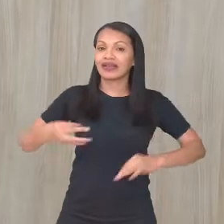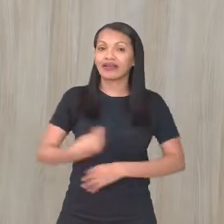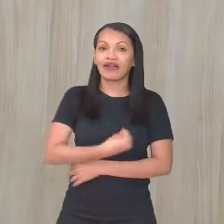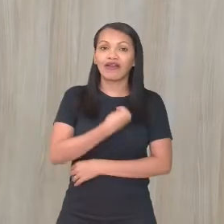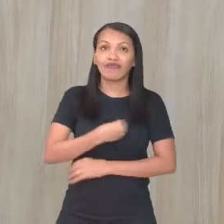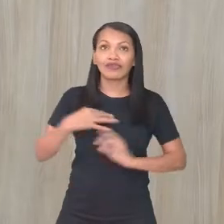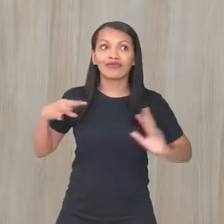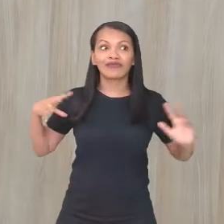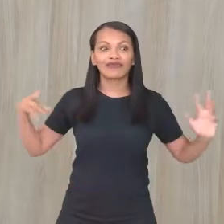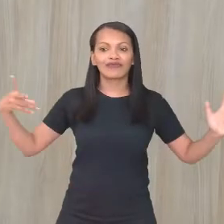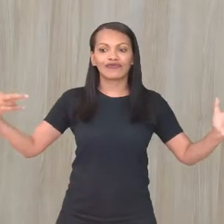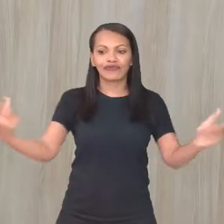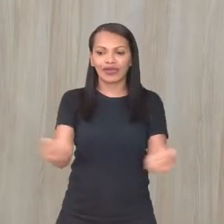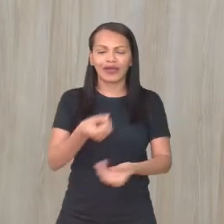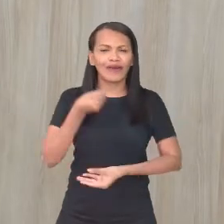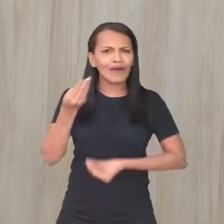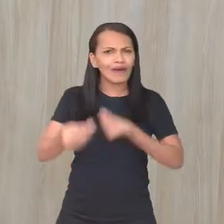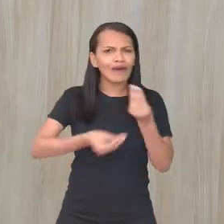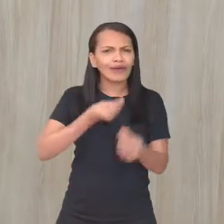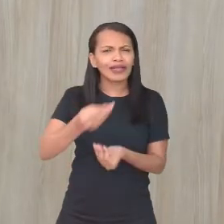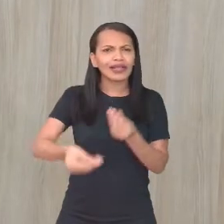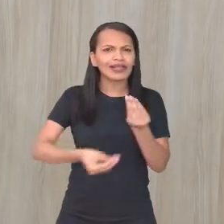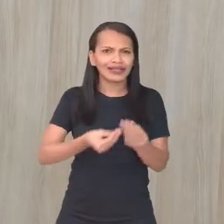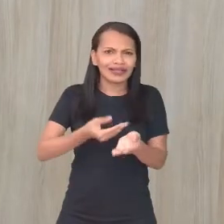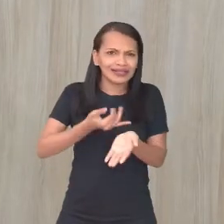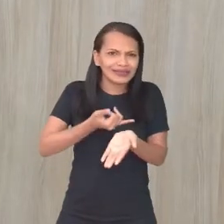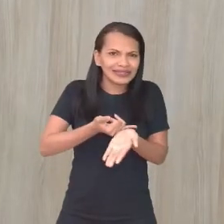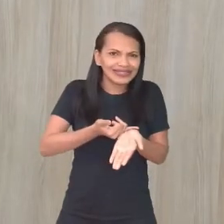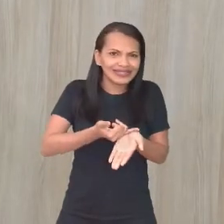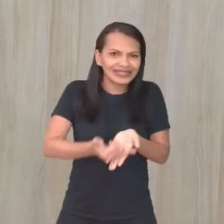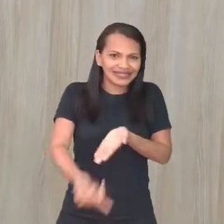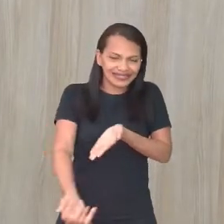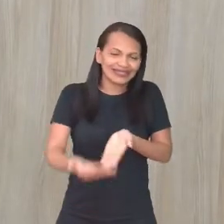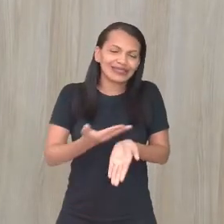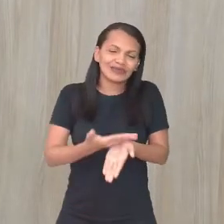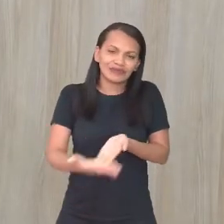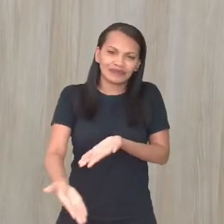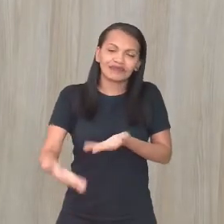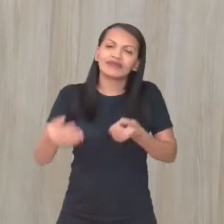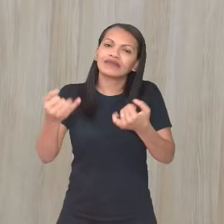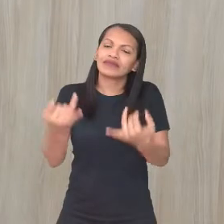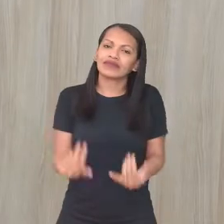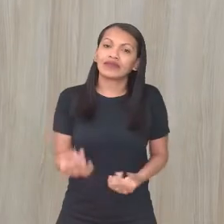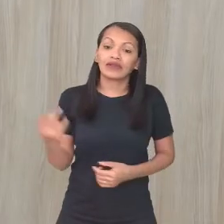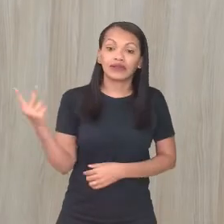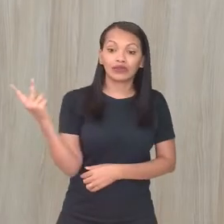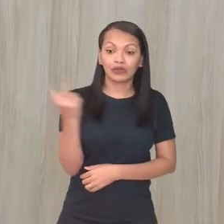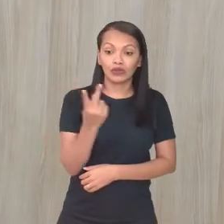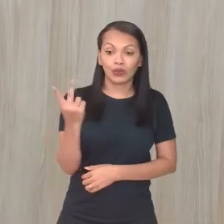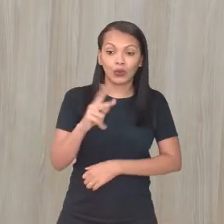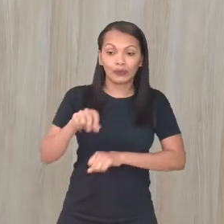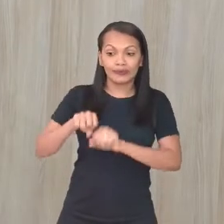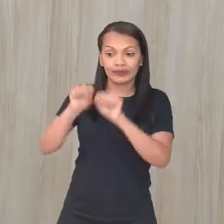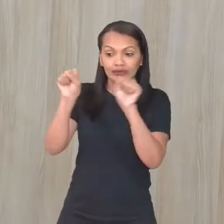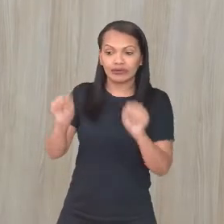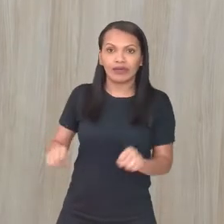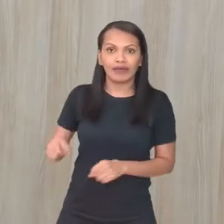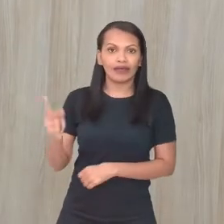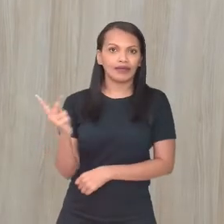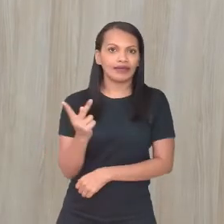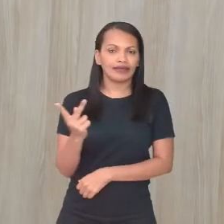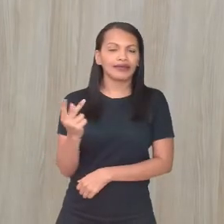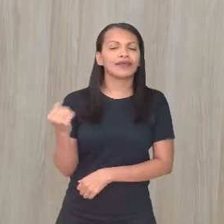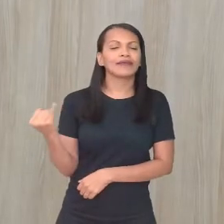si? Como é que ela começa? Para falar a respeito desse começo da vida humana, a gente vai falar de dois sistemas muito importantes, que é o